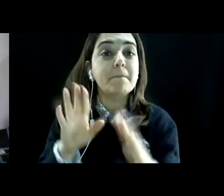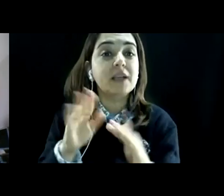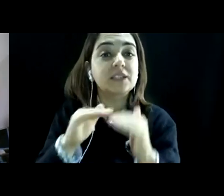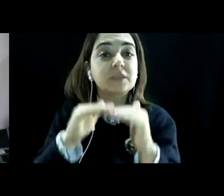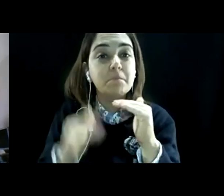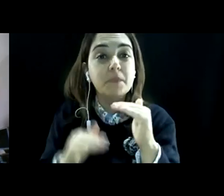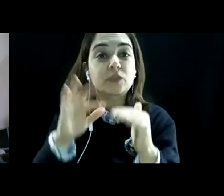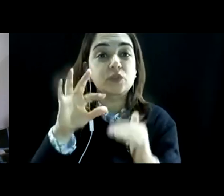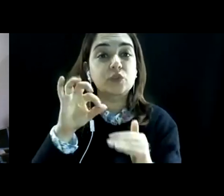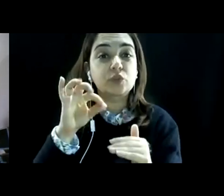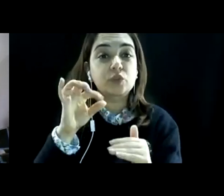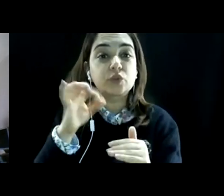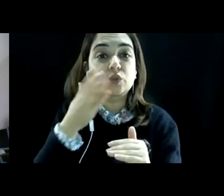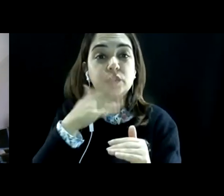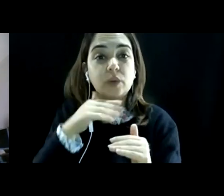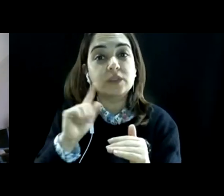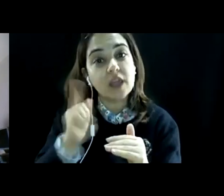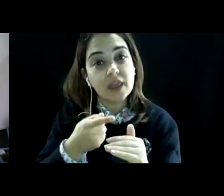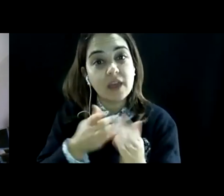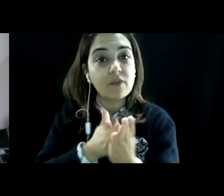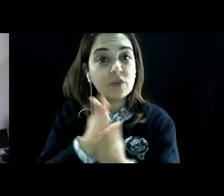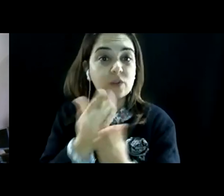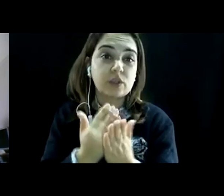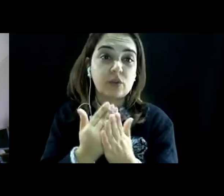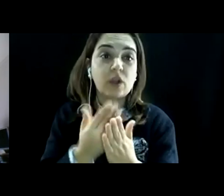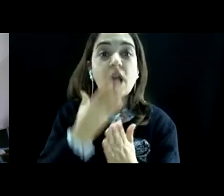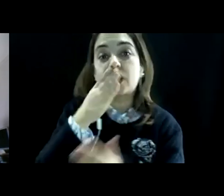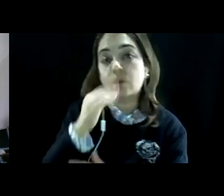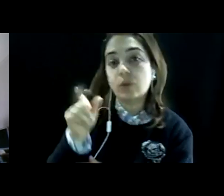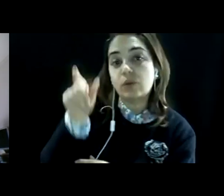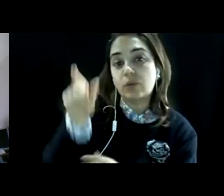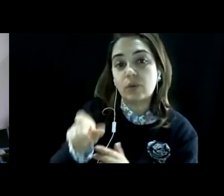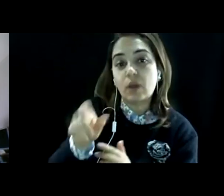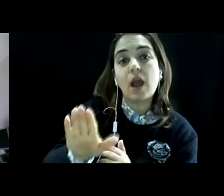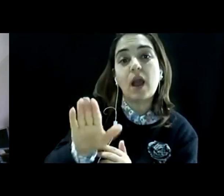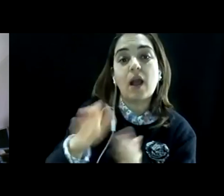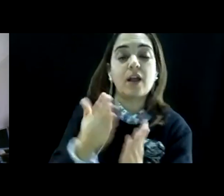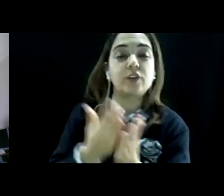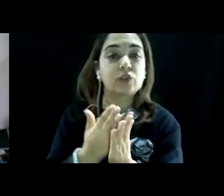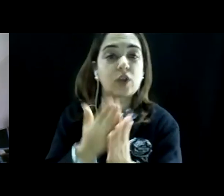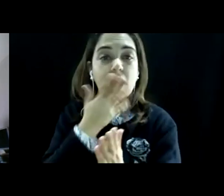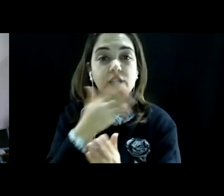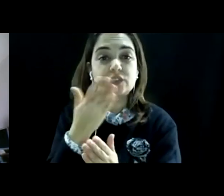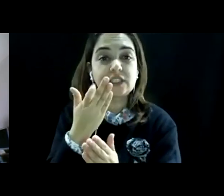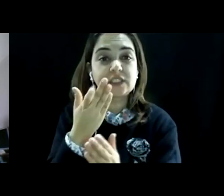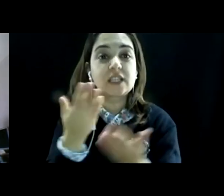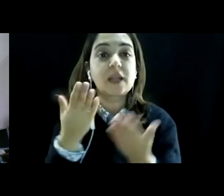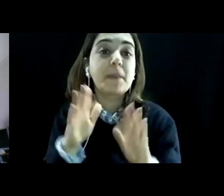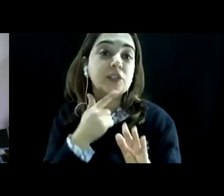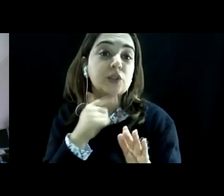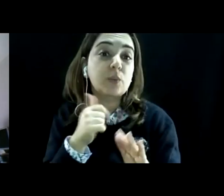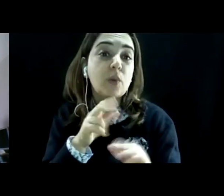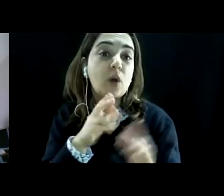18 anos, tem de continuar na escola. Então nós temos um aluno lá, por exemplo, com 17 anos, que está na escola, mas que não pode fazer módulo